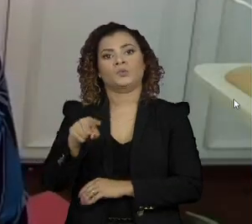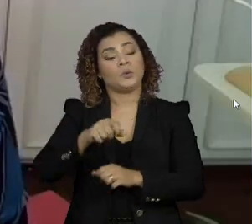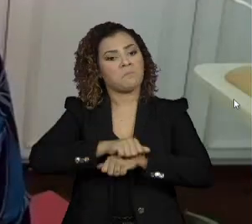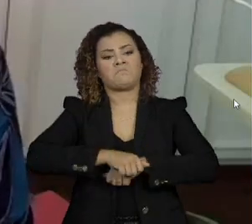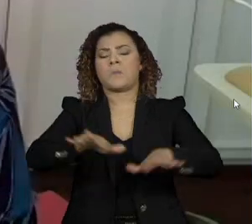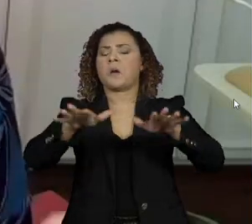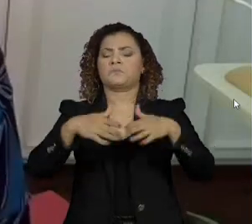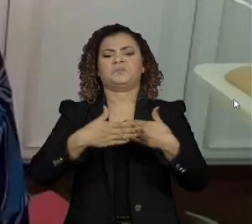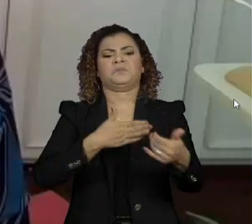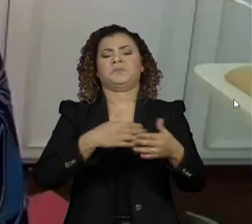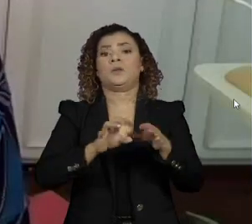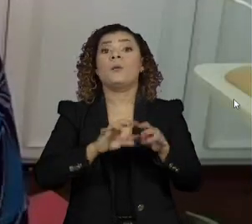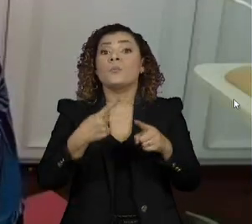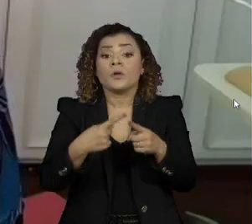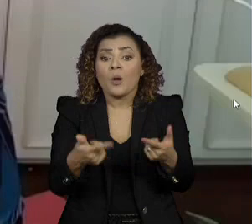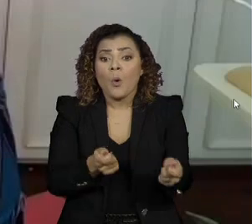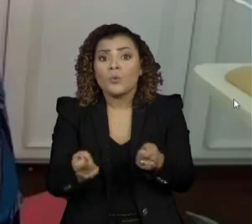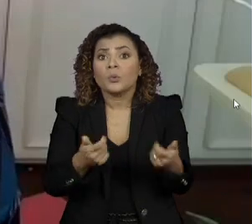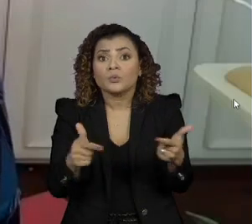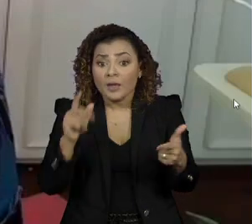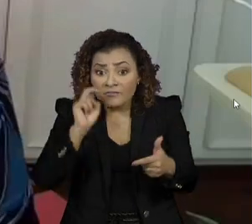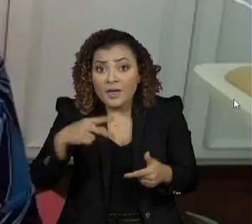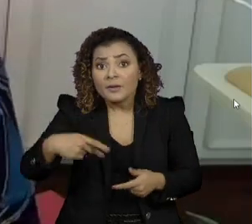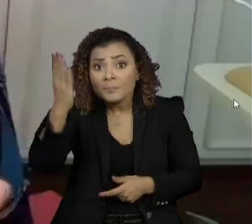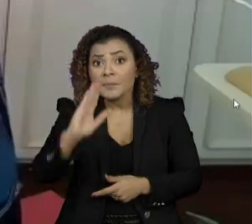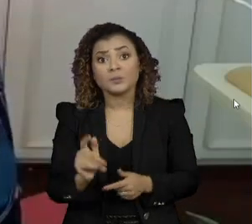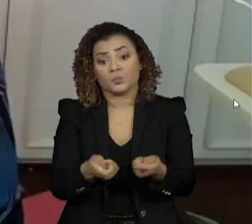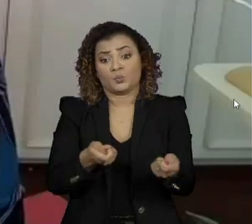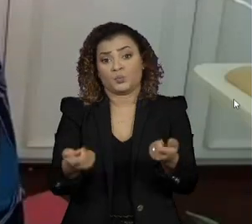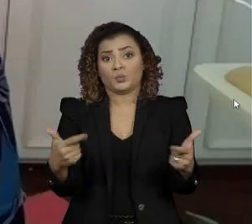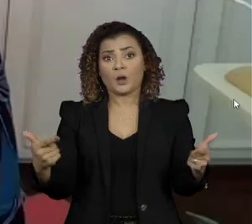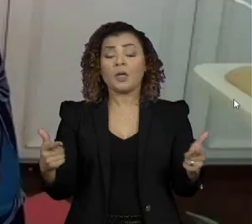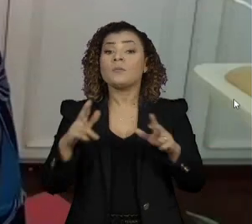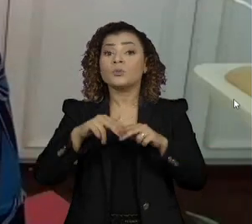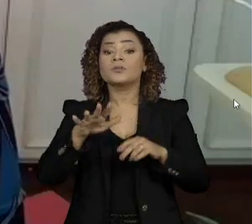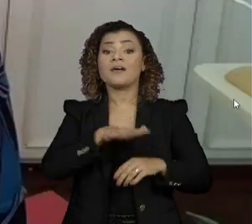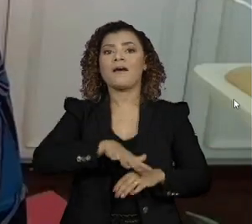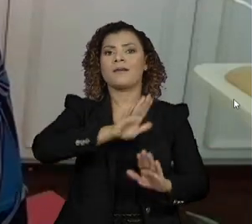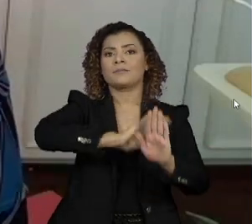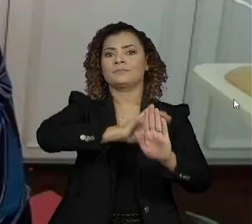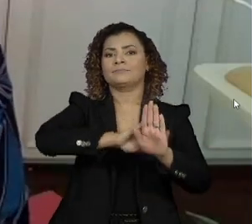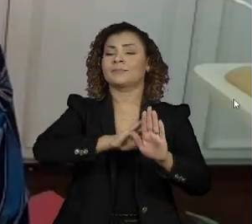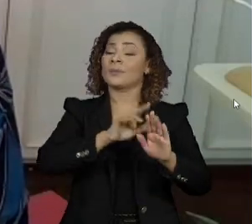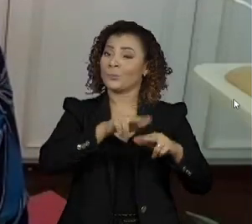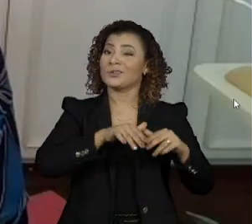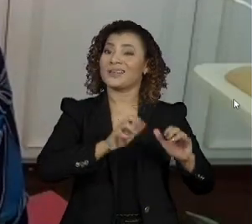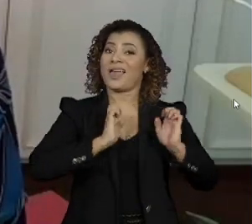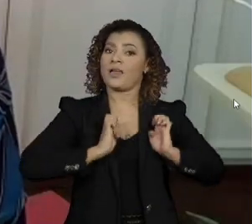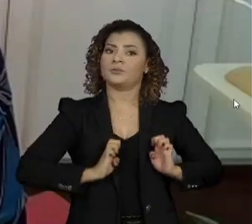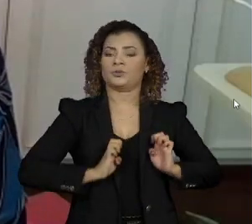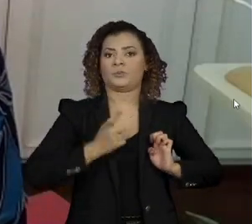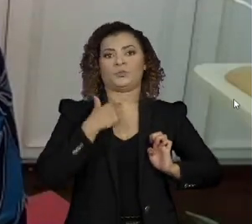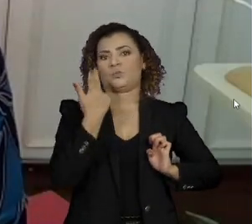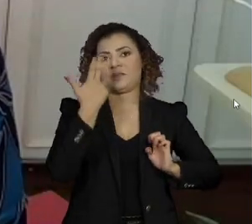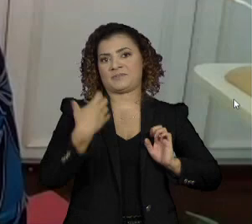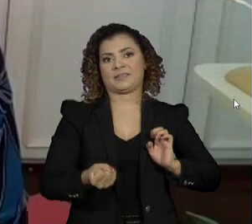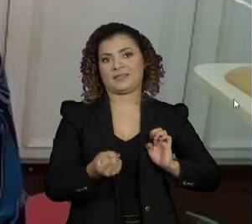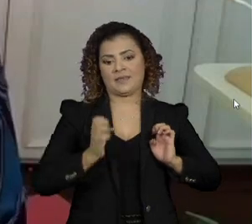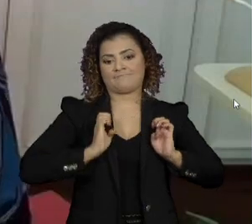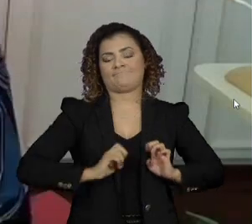torna a doença incontrolável, que é o que nós estamos vendo no Brasil, e do ponto de vista ético, ela é absolutamente